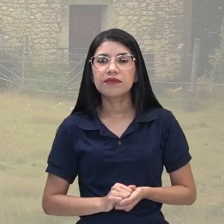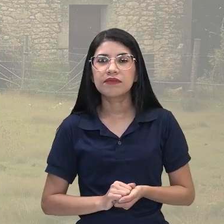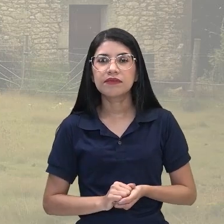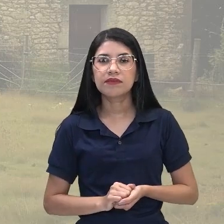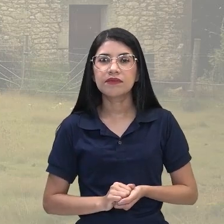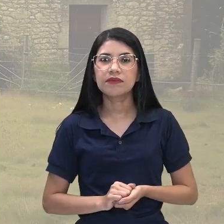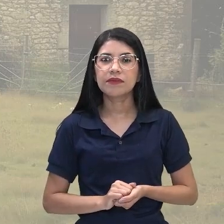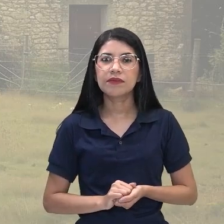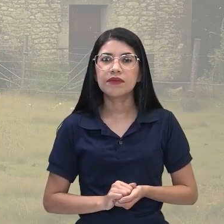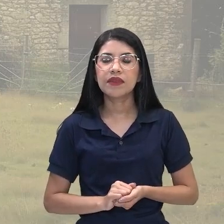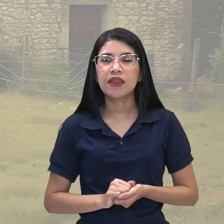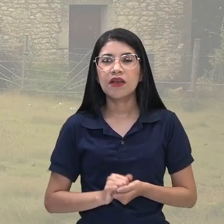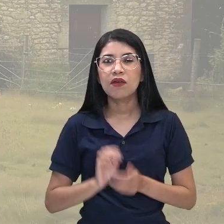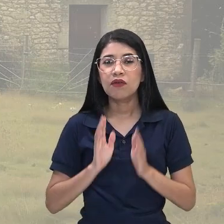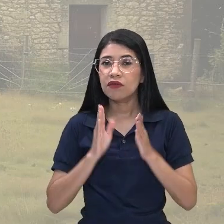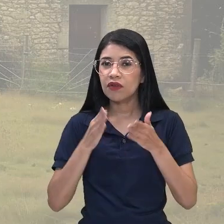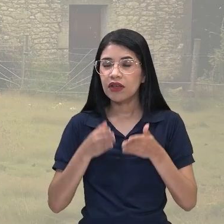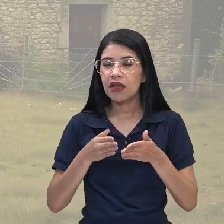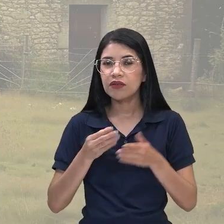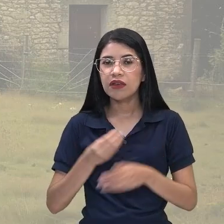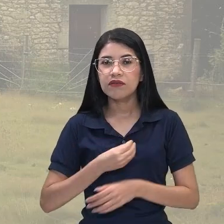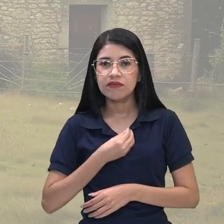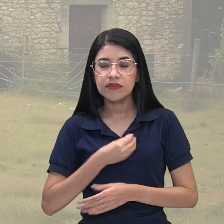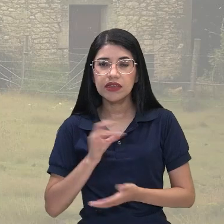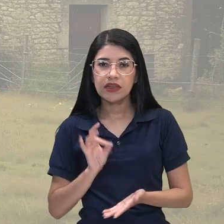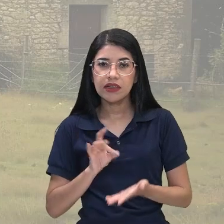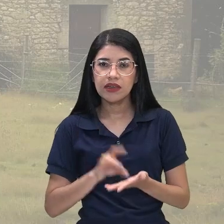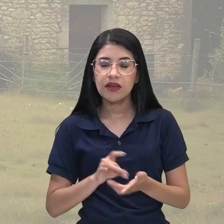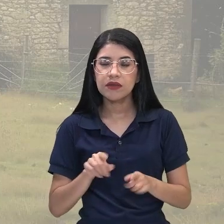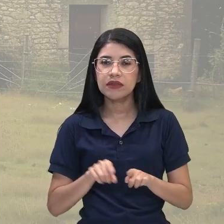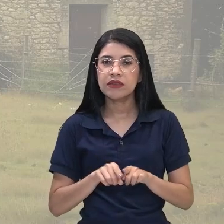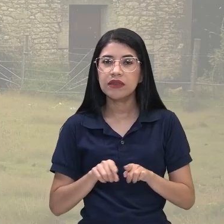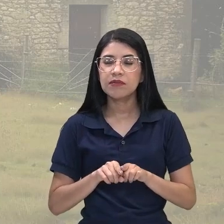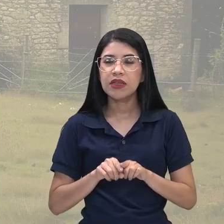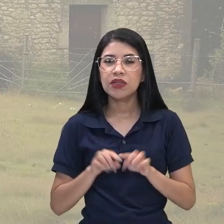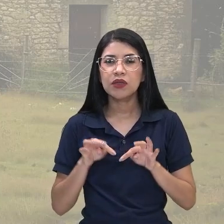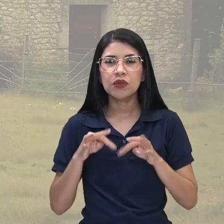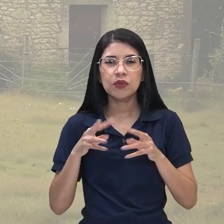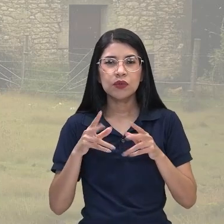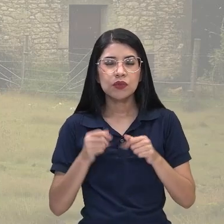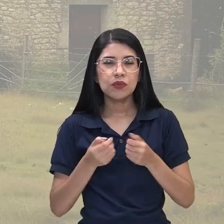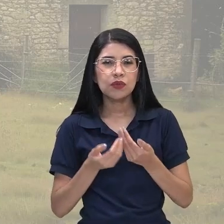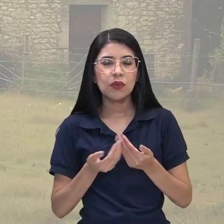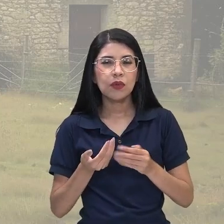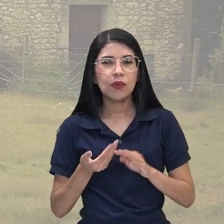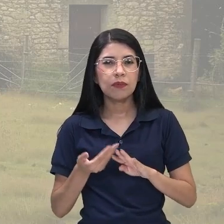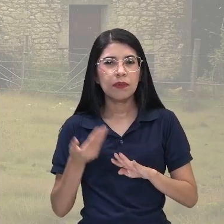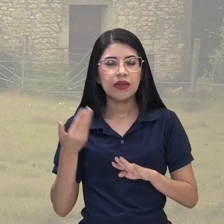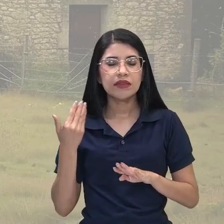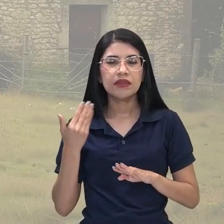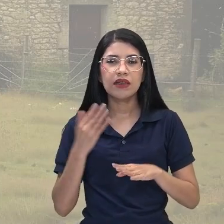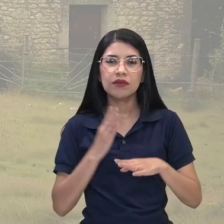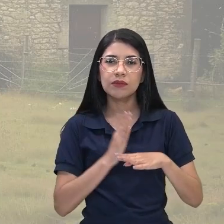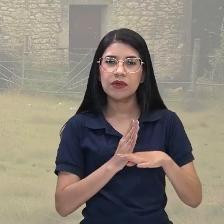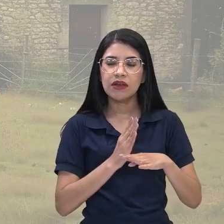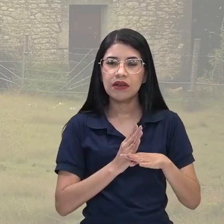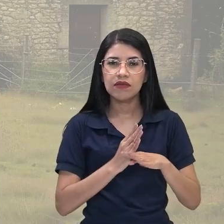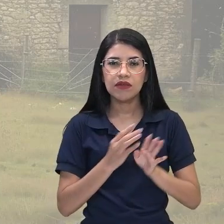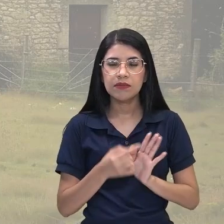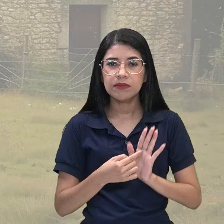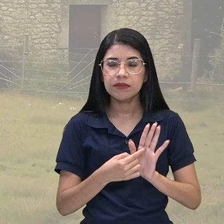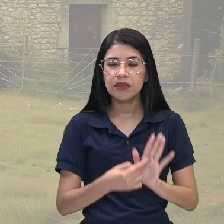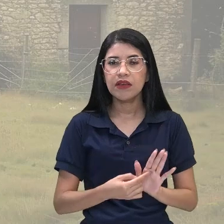é mais real, deixar tudo que foi posta lá no